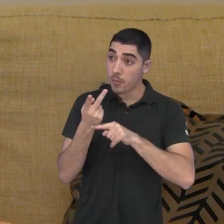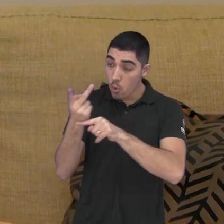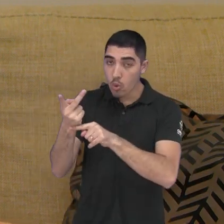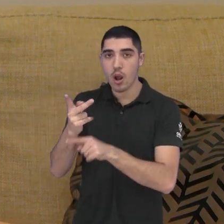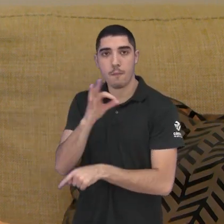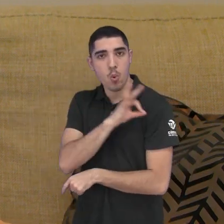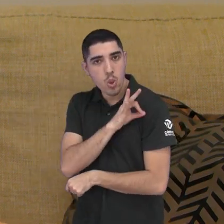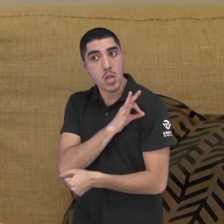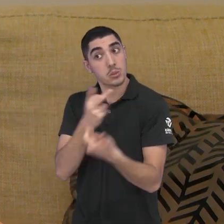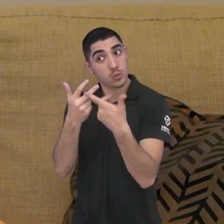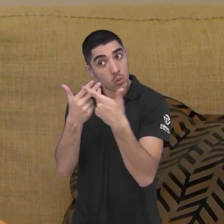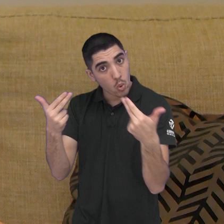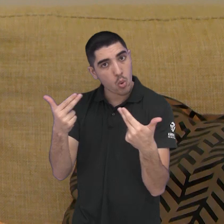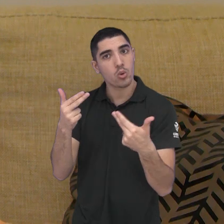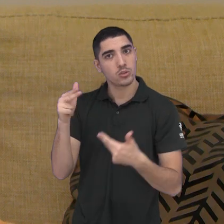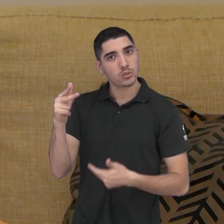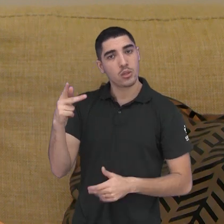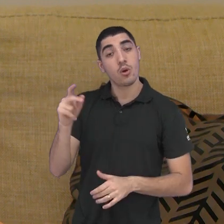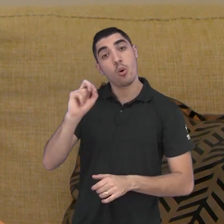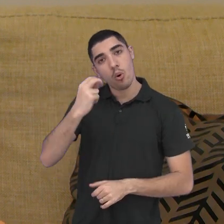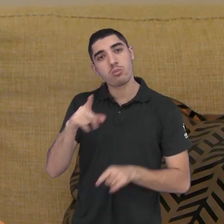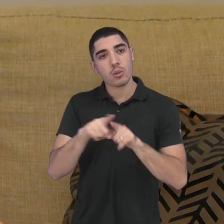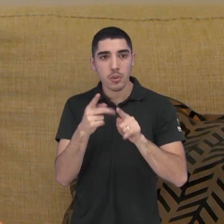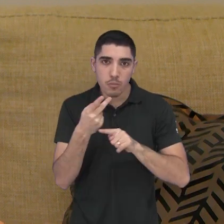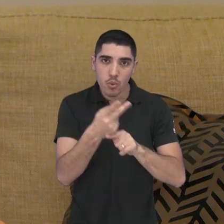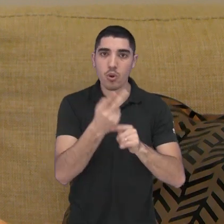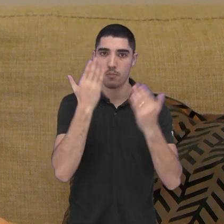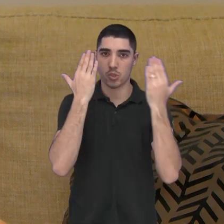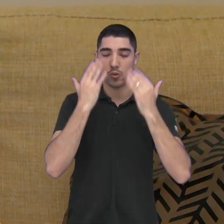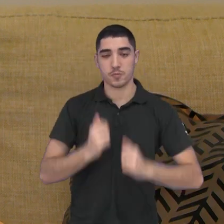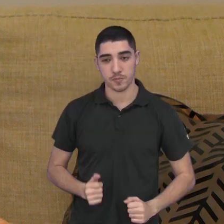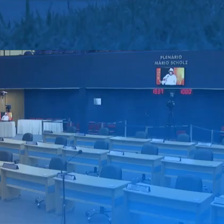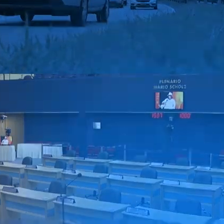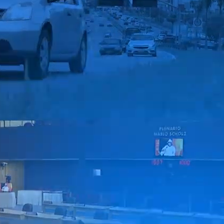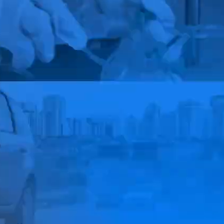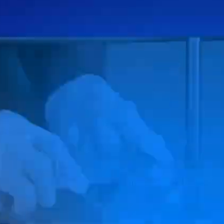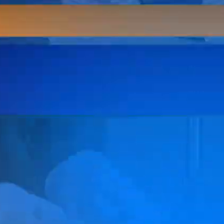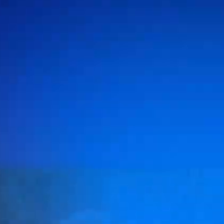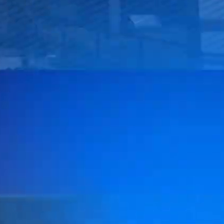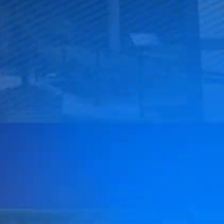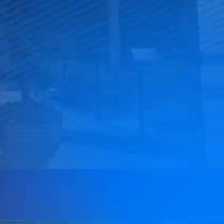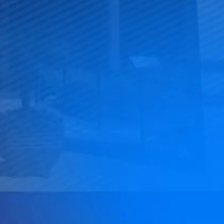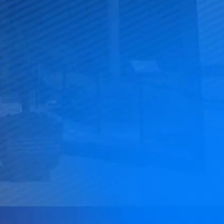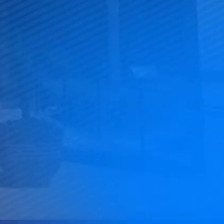autoridades competentes e um psicólogo em caso eh precise de